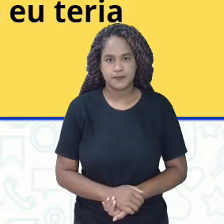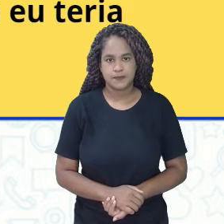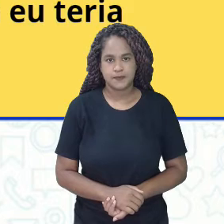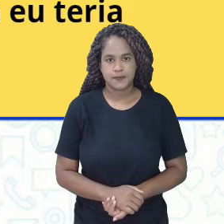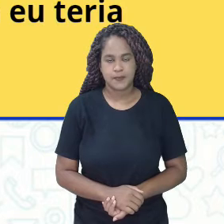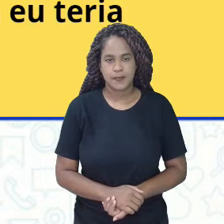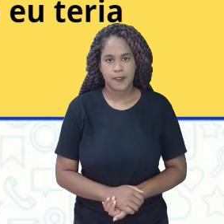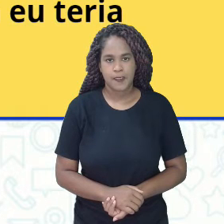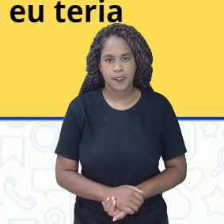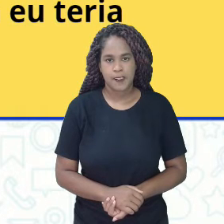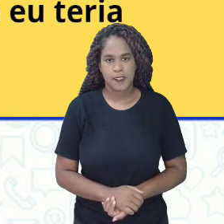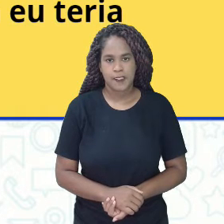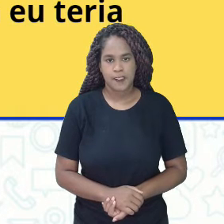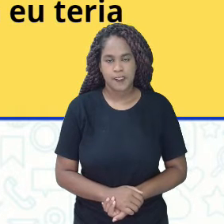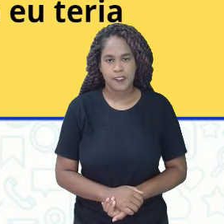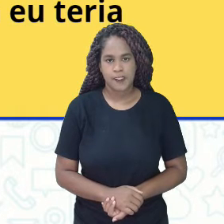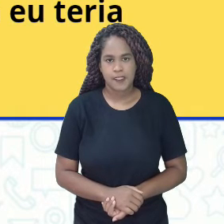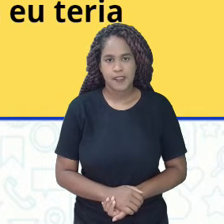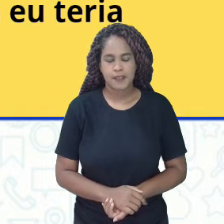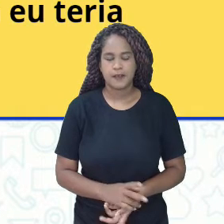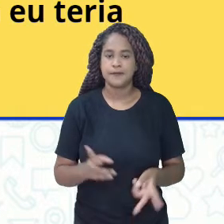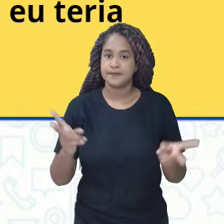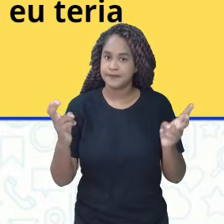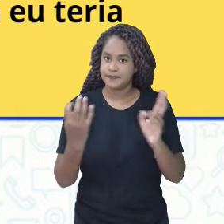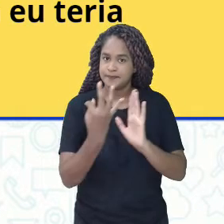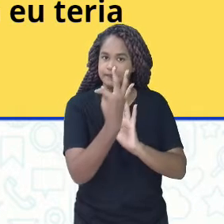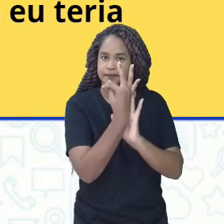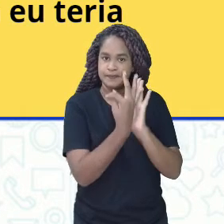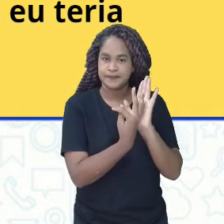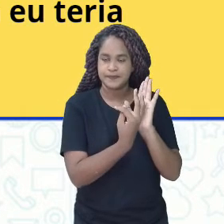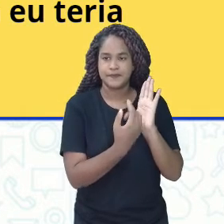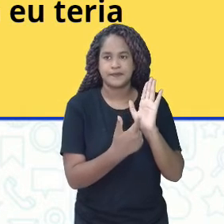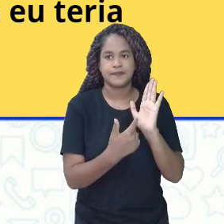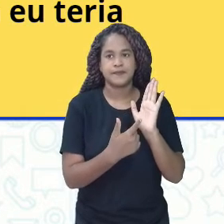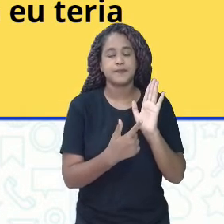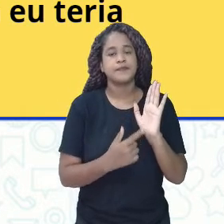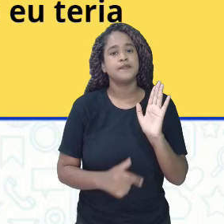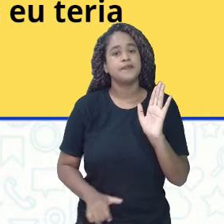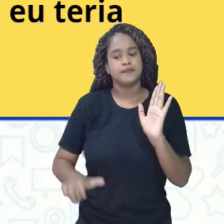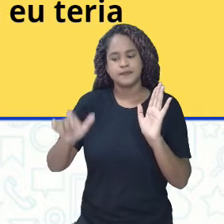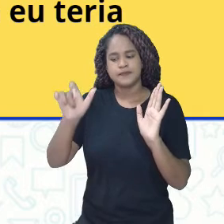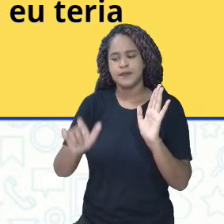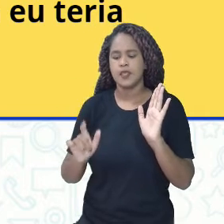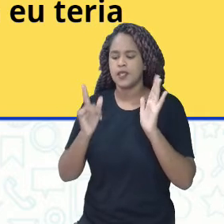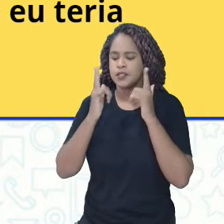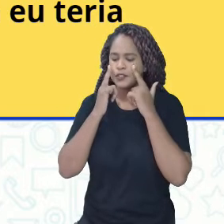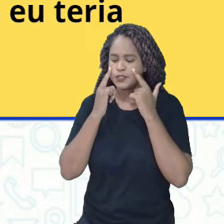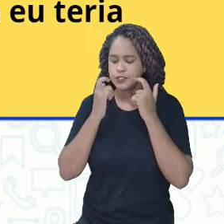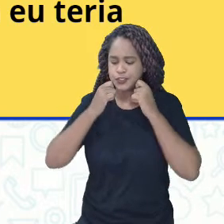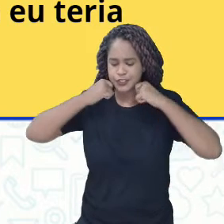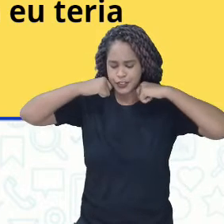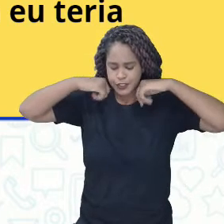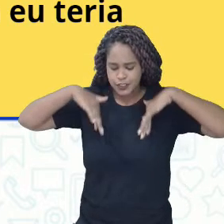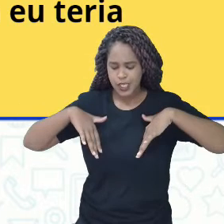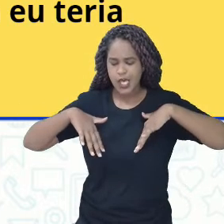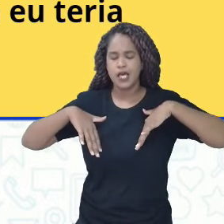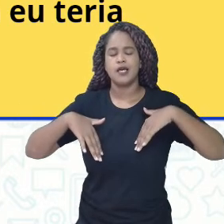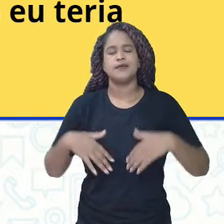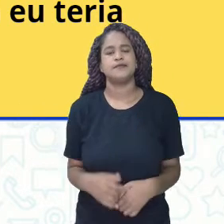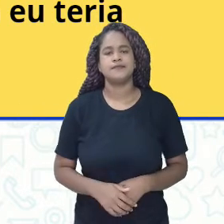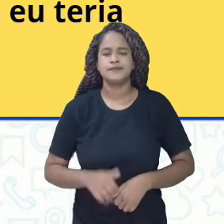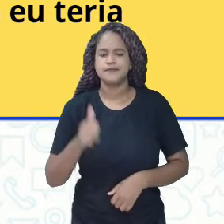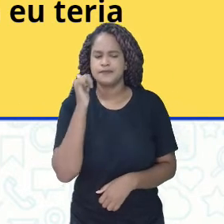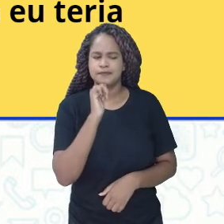A graça que há nesse texto. O garotinho está chorando e sua mãe pergunta: por que você está